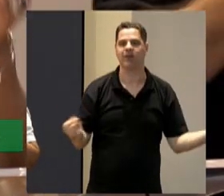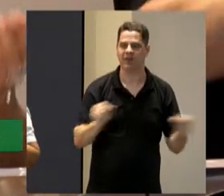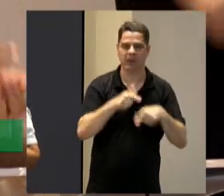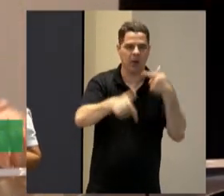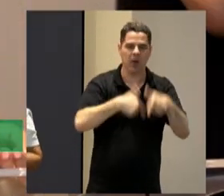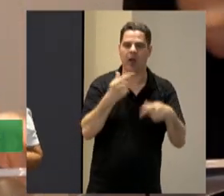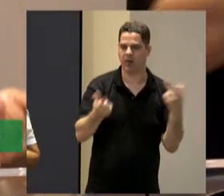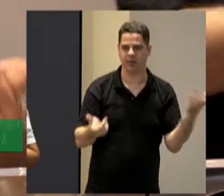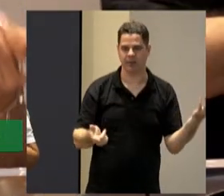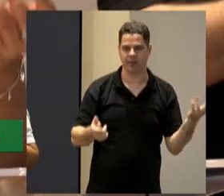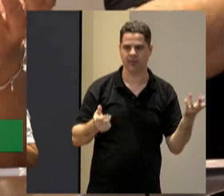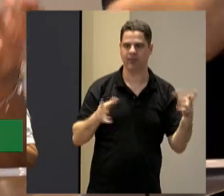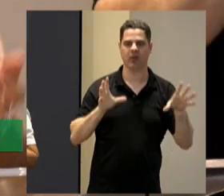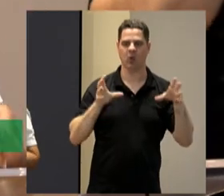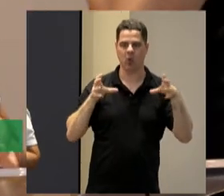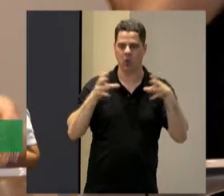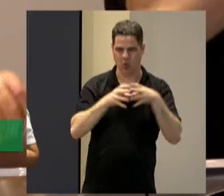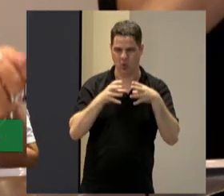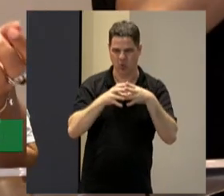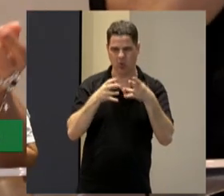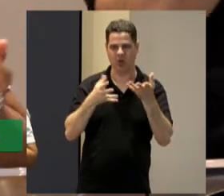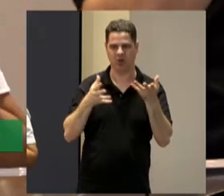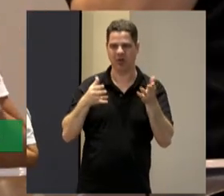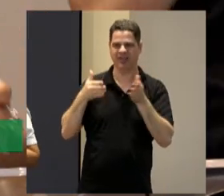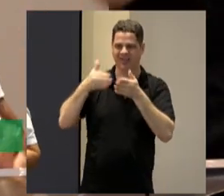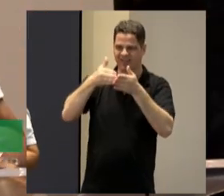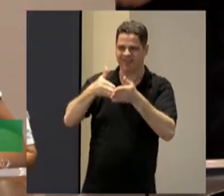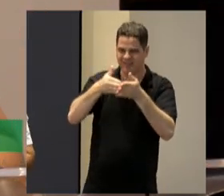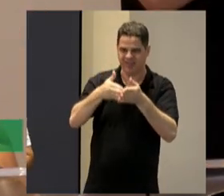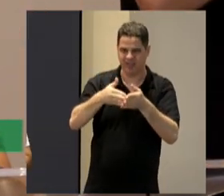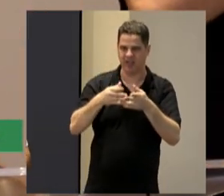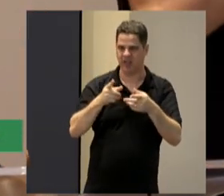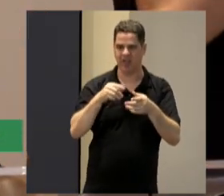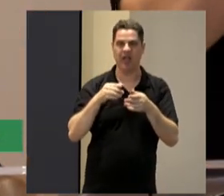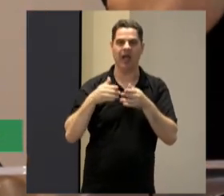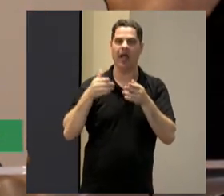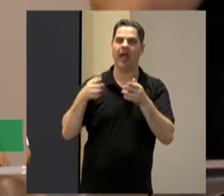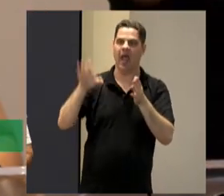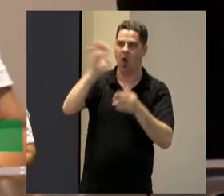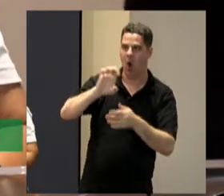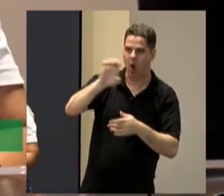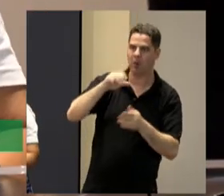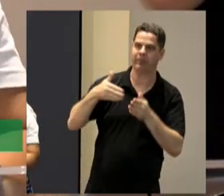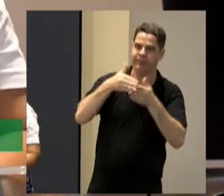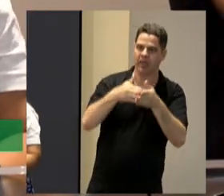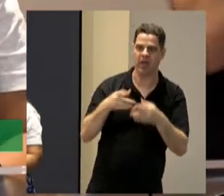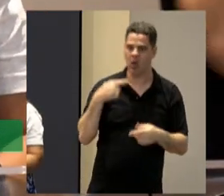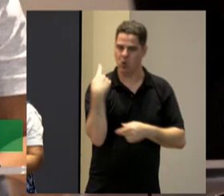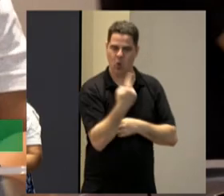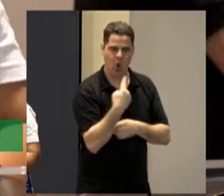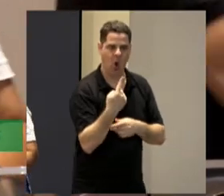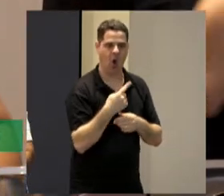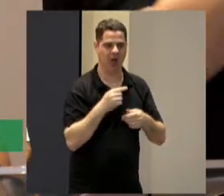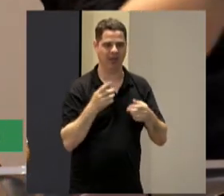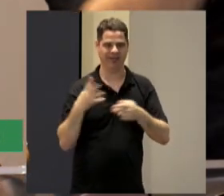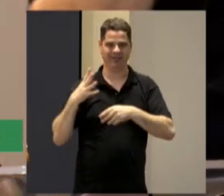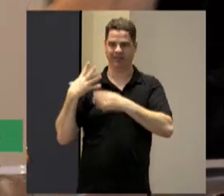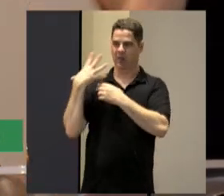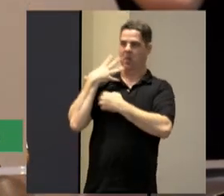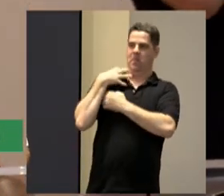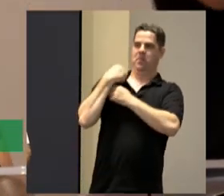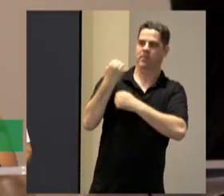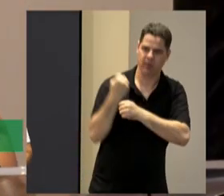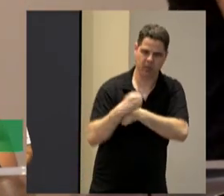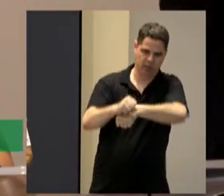junto, que não se separam, que mantêm a sua integridade. E a gente, não é? Que é capturado